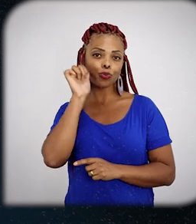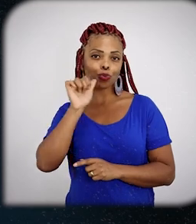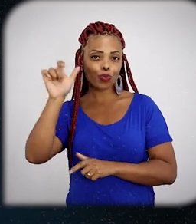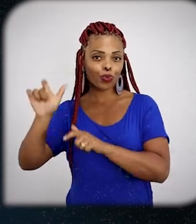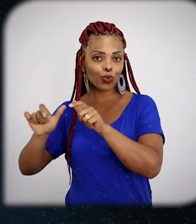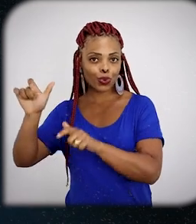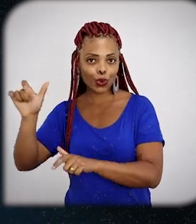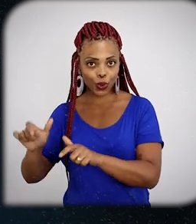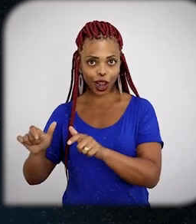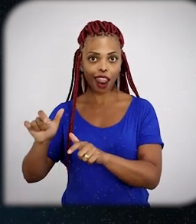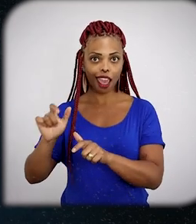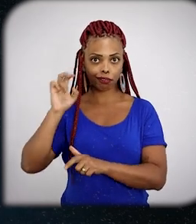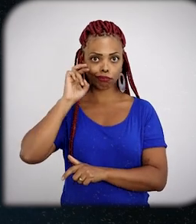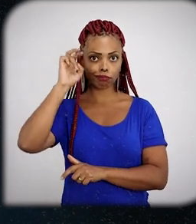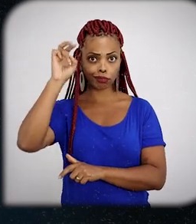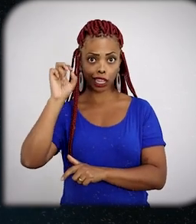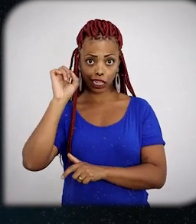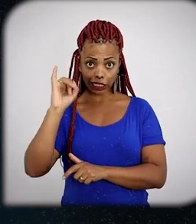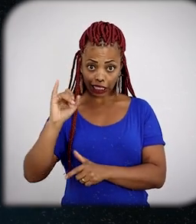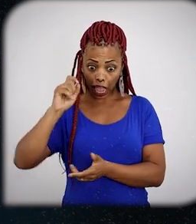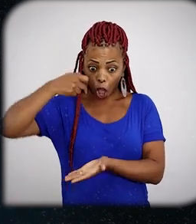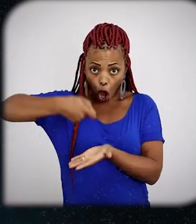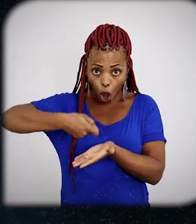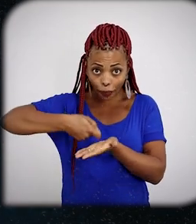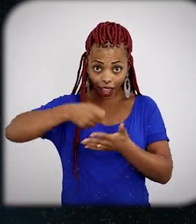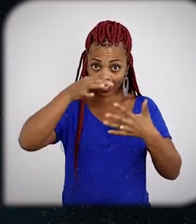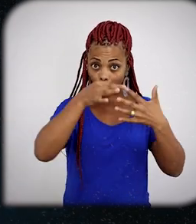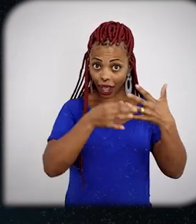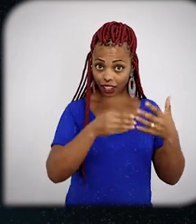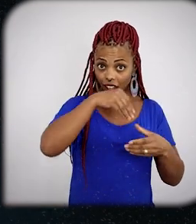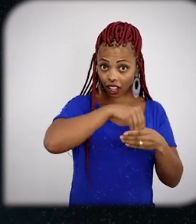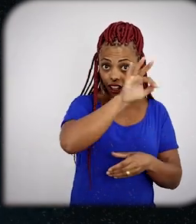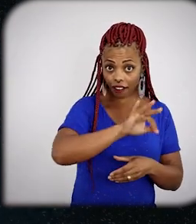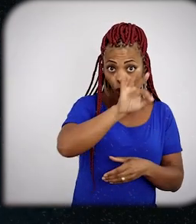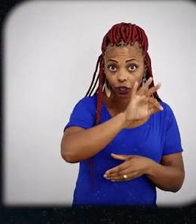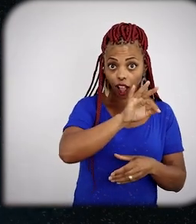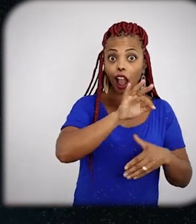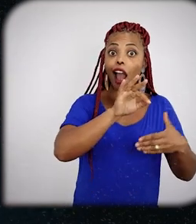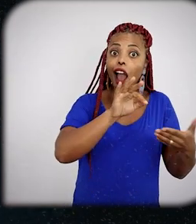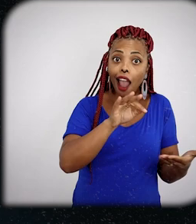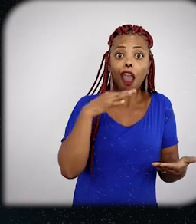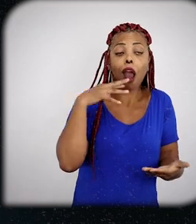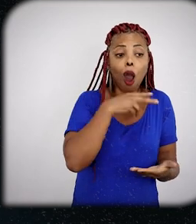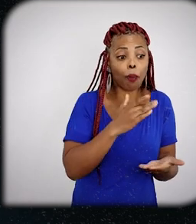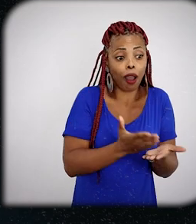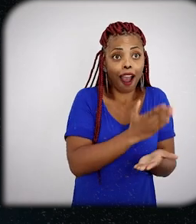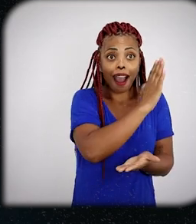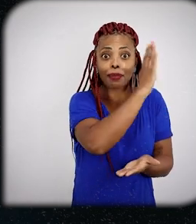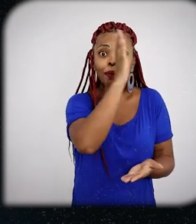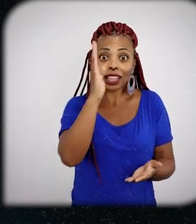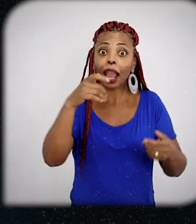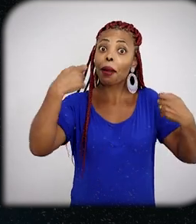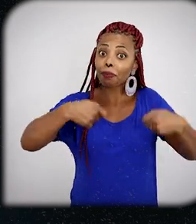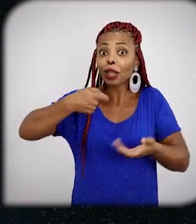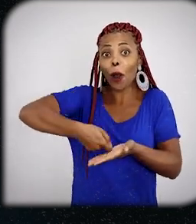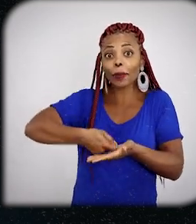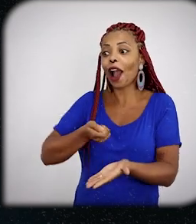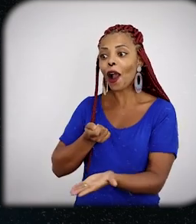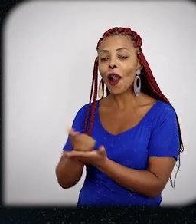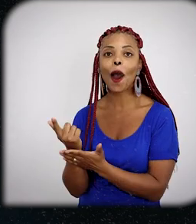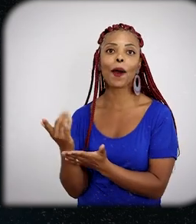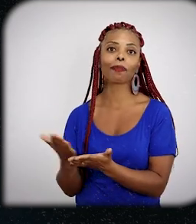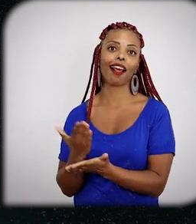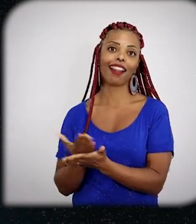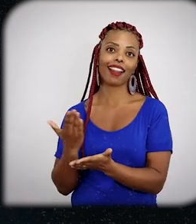intelectuais como bibliografias obrigatórias de algumas disciplinas, isso vai demandar, inclusive, que as bibliotecas precisem